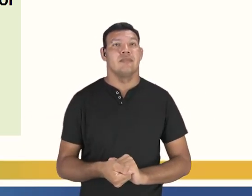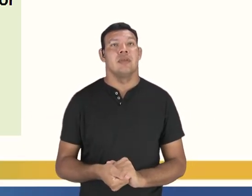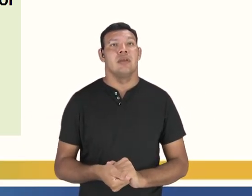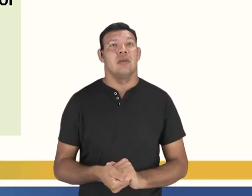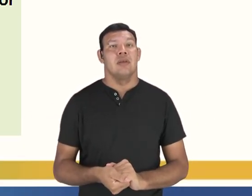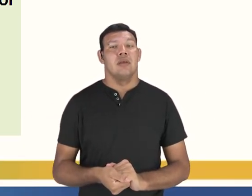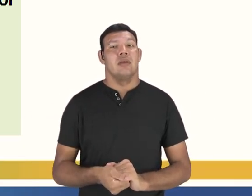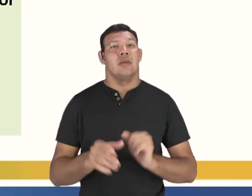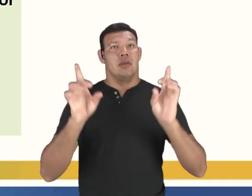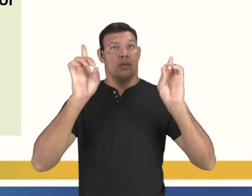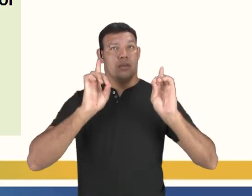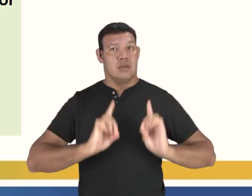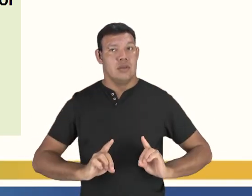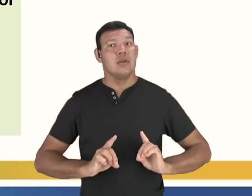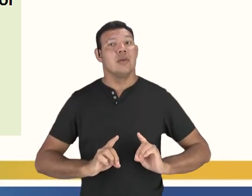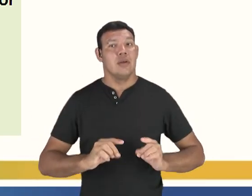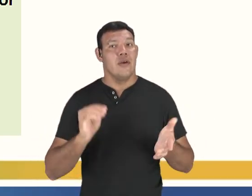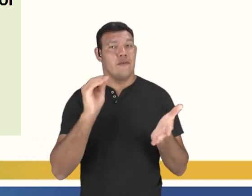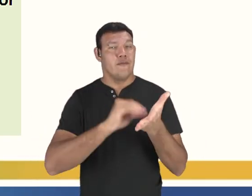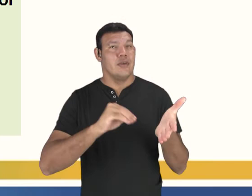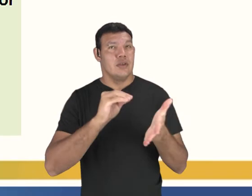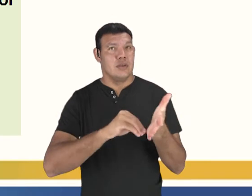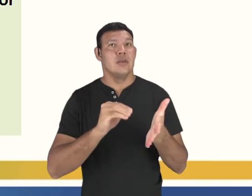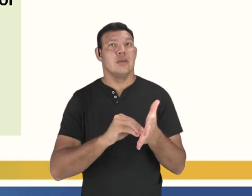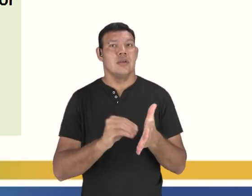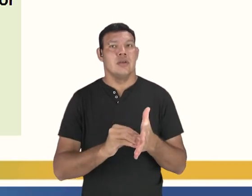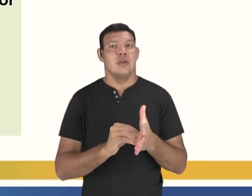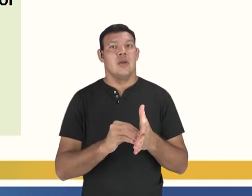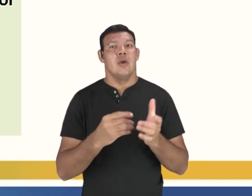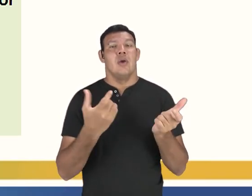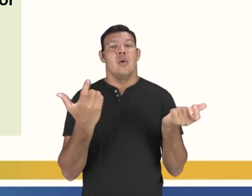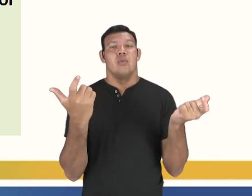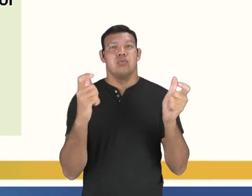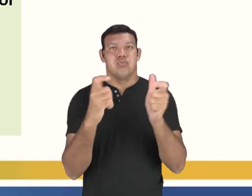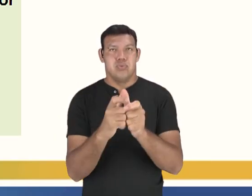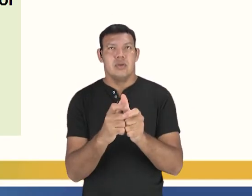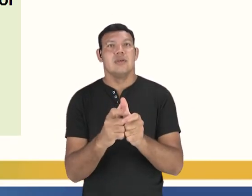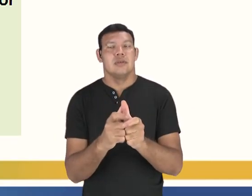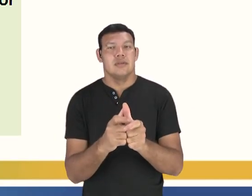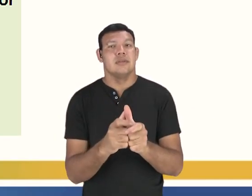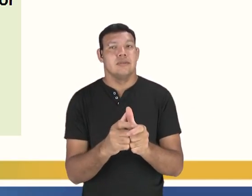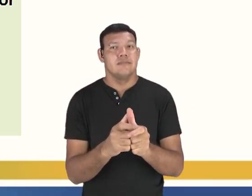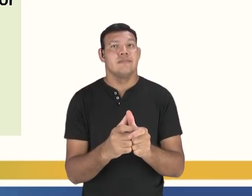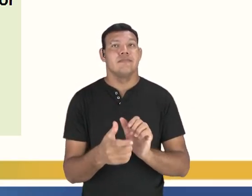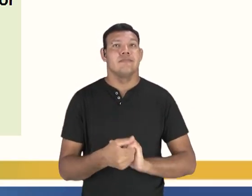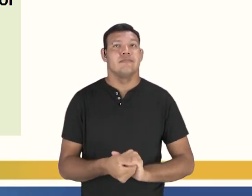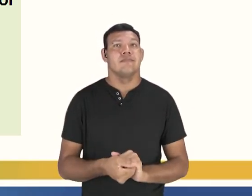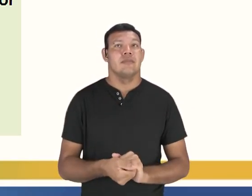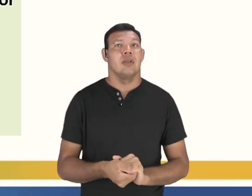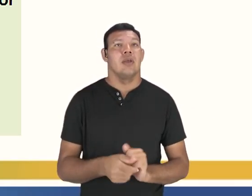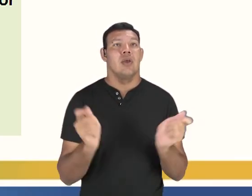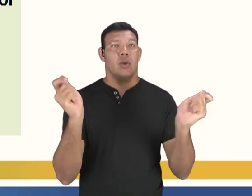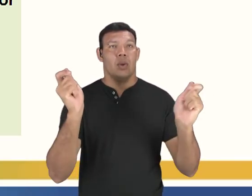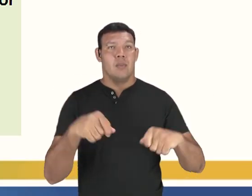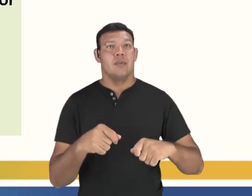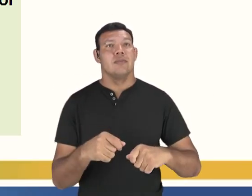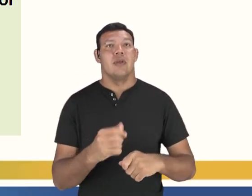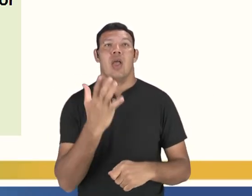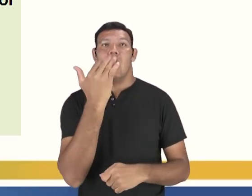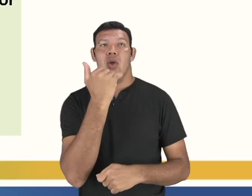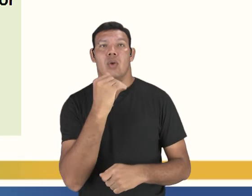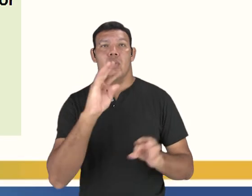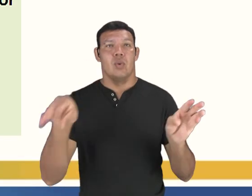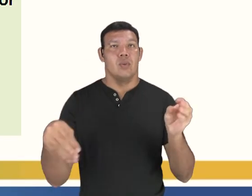de uma deficiência de algum micronutriente, é possível sua ingestão ou complementação que não seja pelo consumo de alimentos?